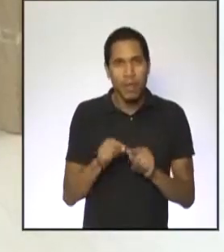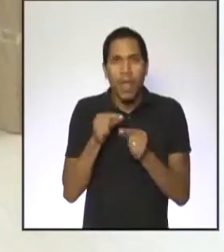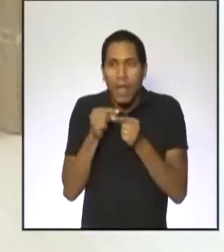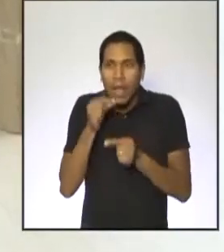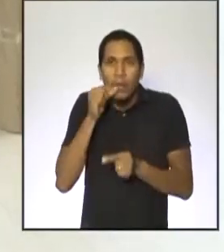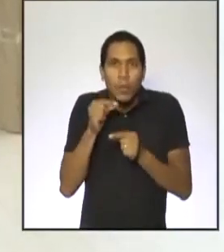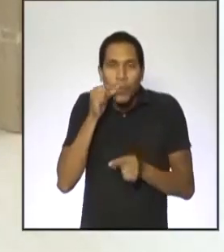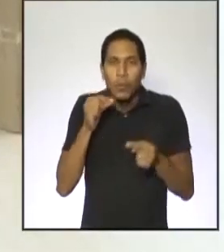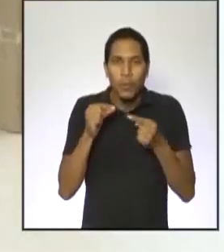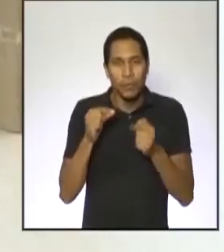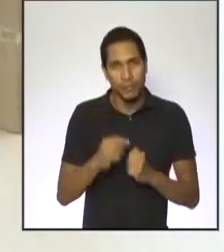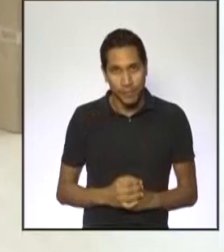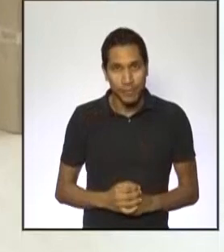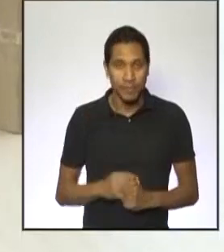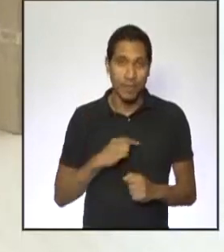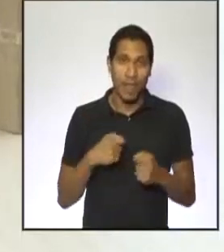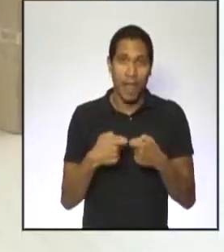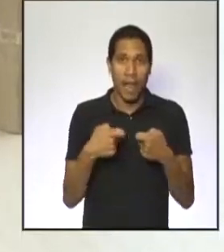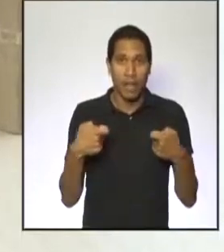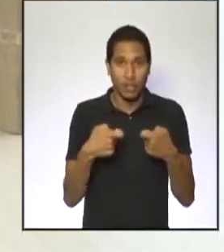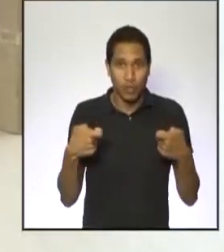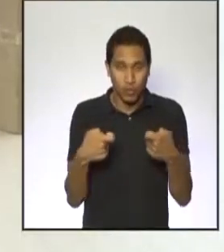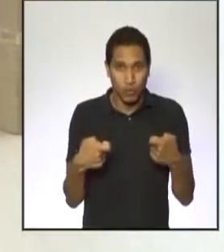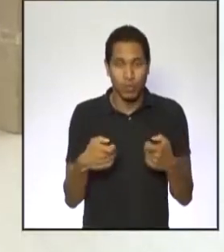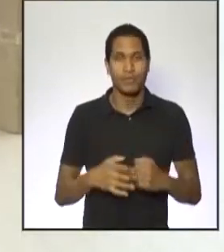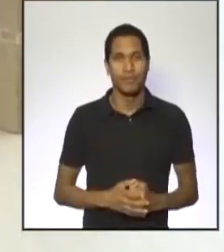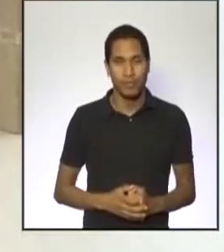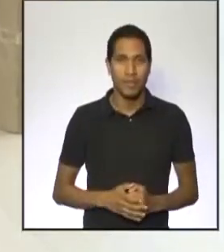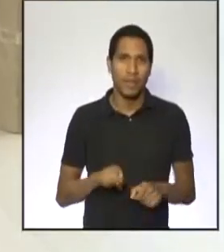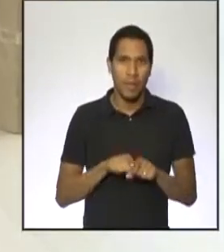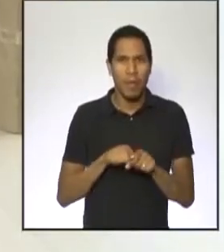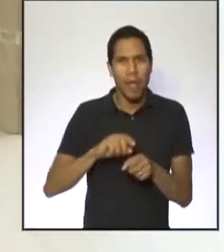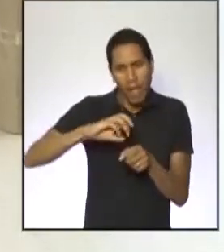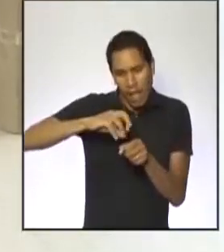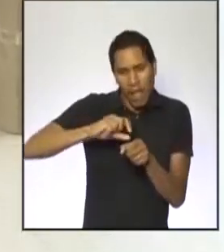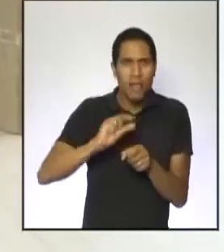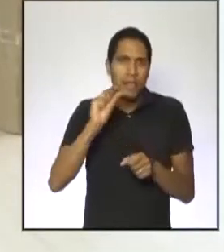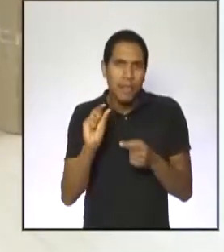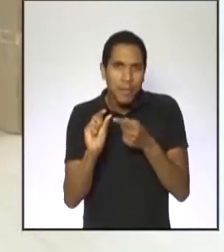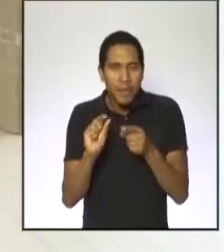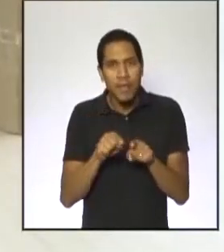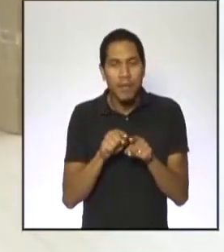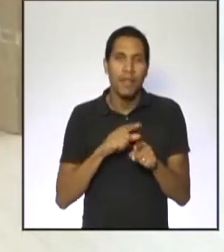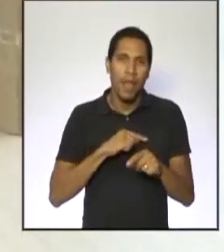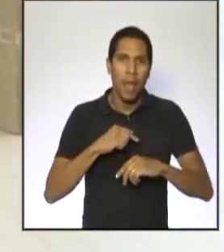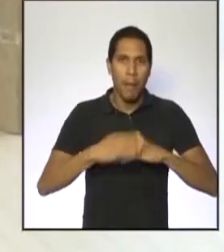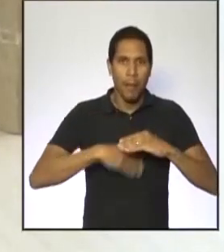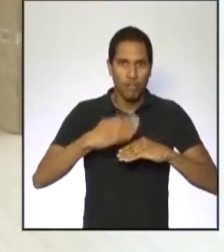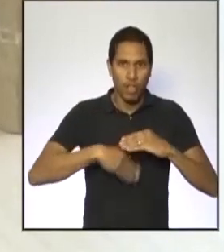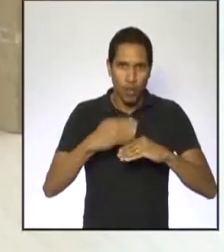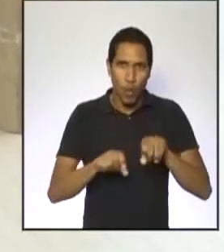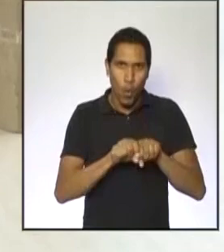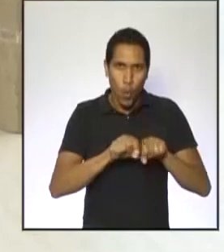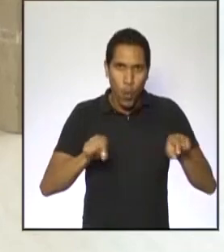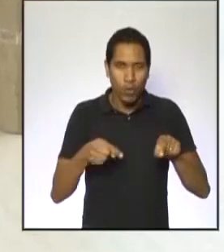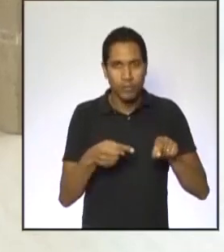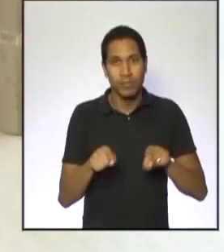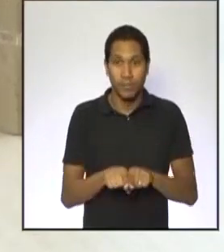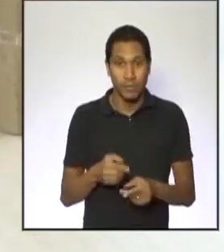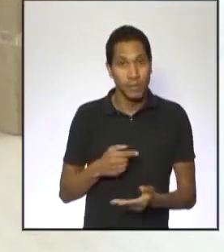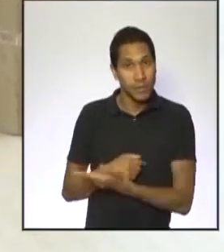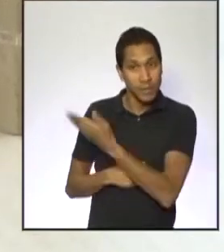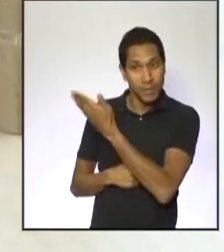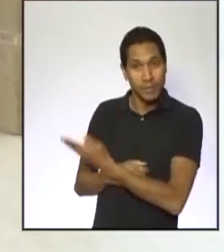canudo, um elástico, tampinha e rolinho de papel higiênico. Vejam, são todos